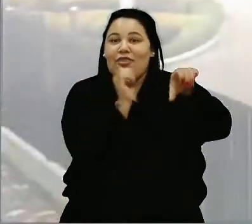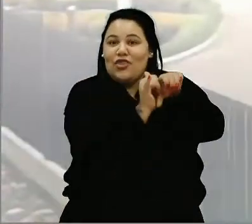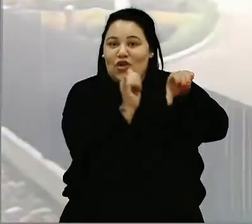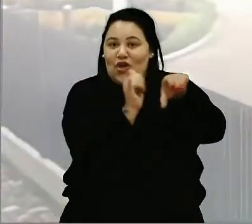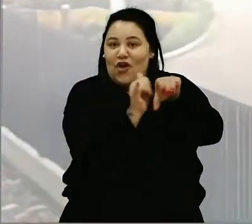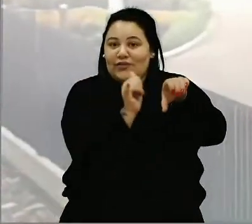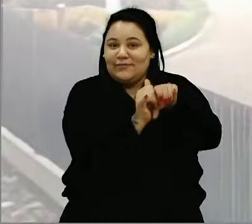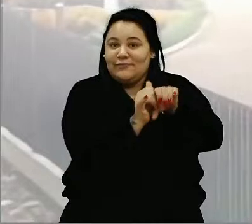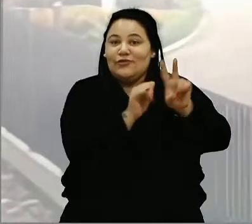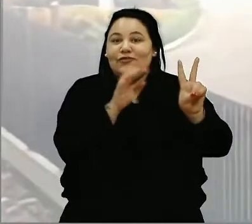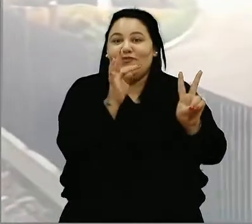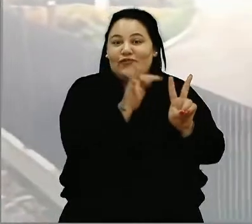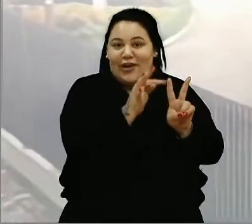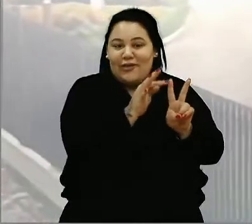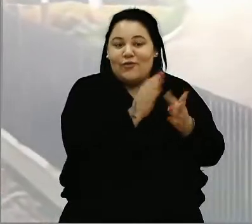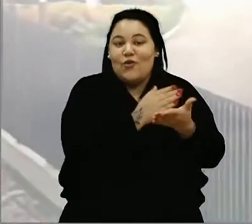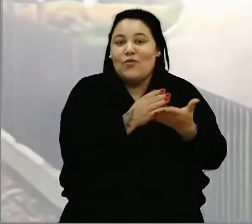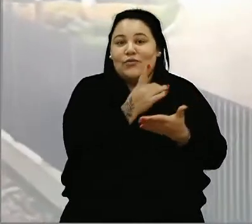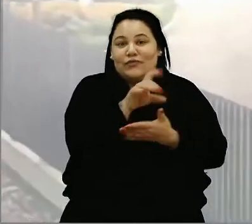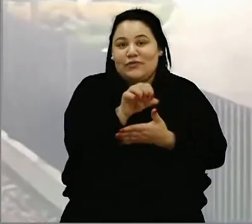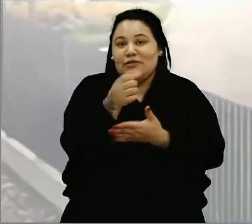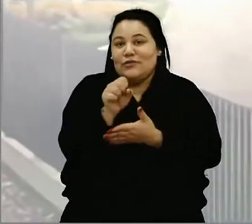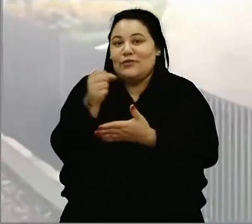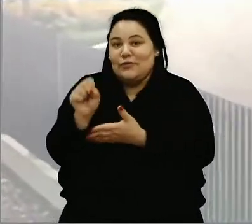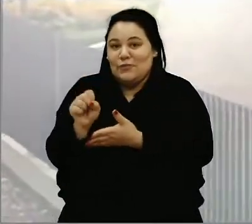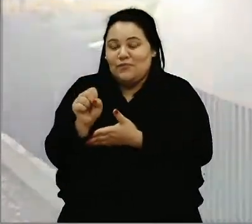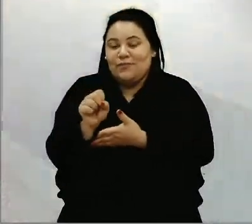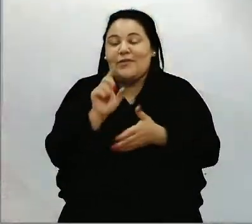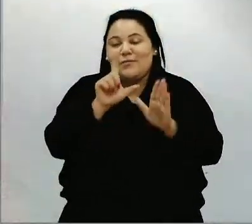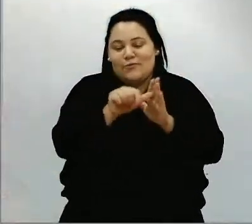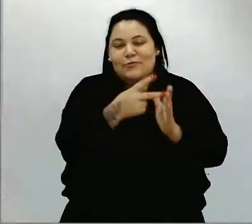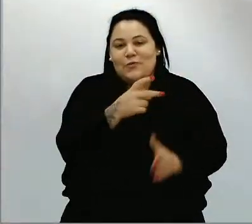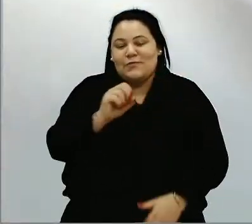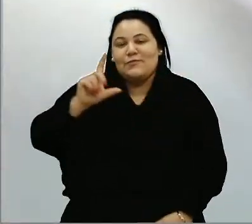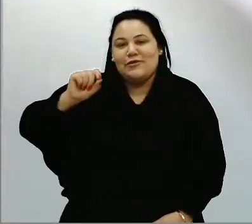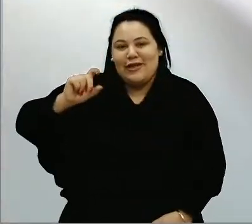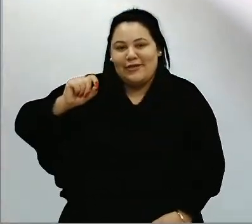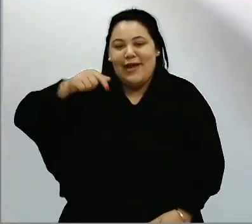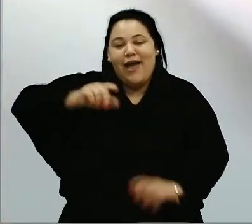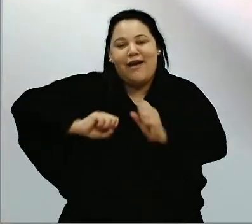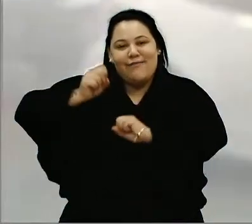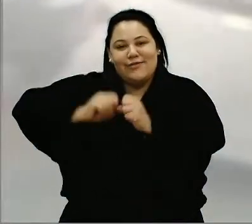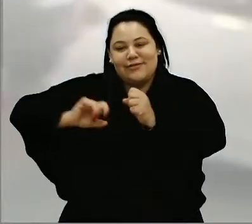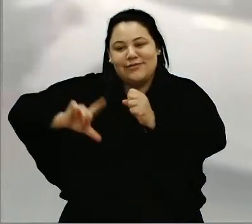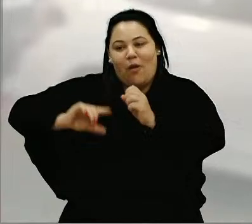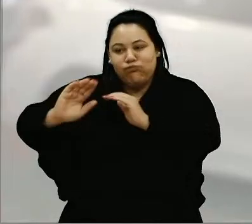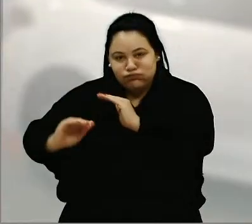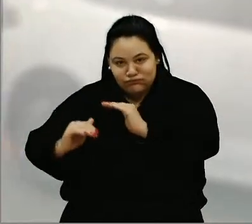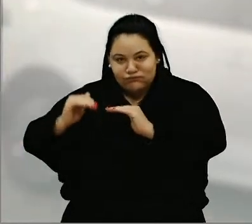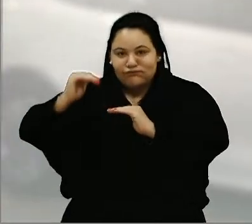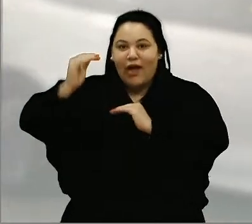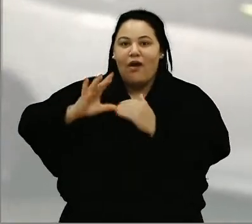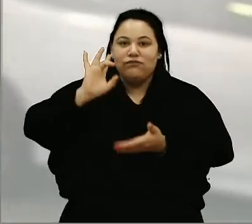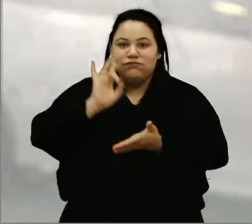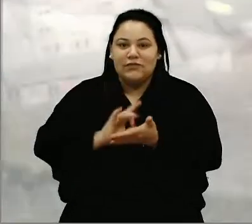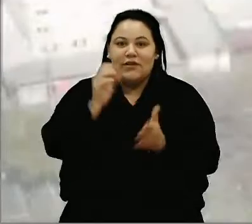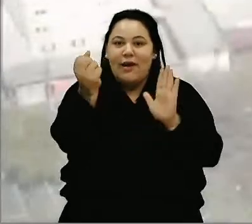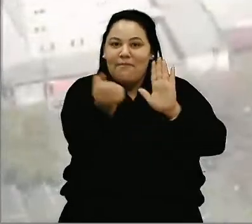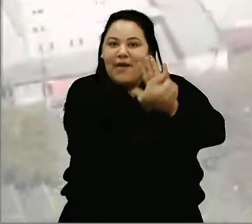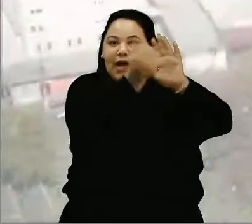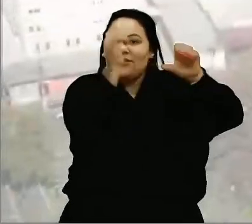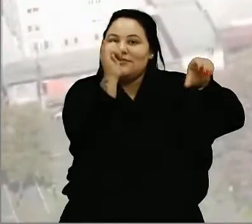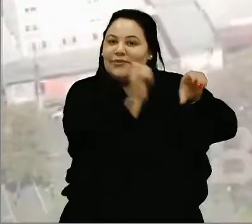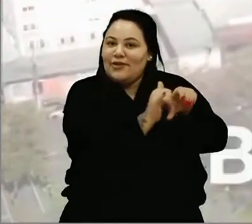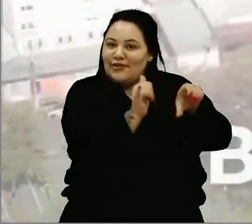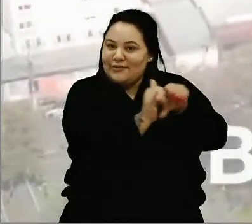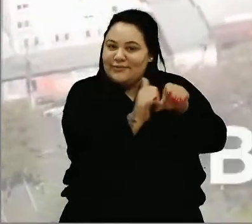desde 1988. Em 2010, a TerraSol deu um passo importante na consolidação da marca Toyota com a abertura